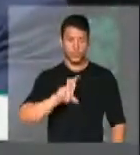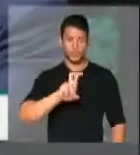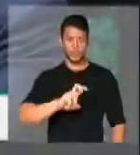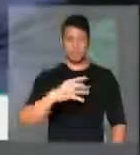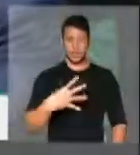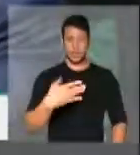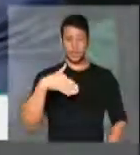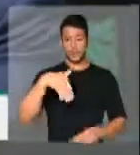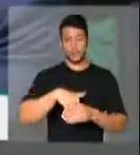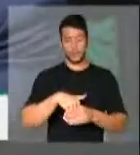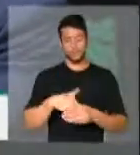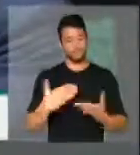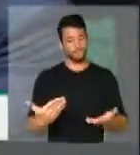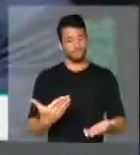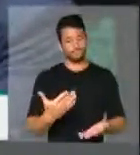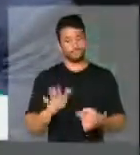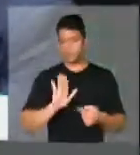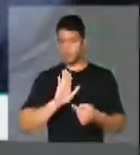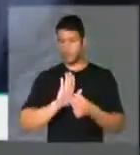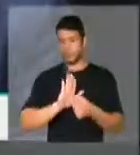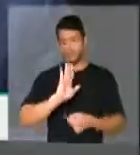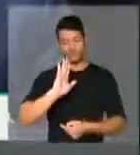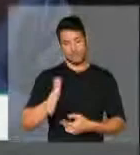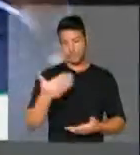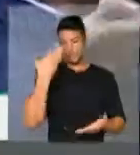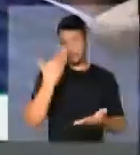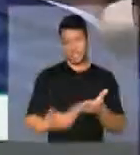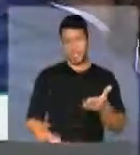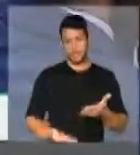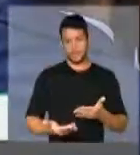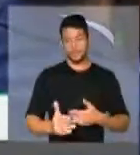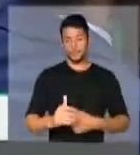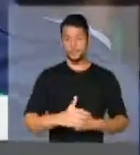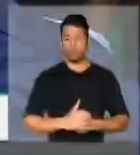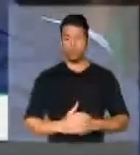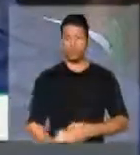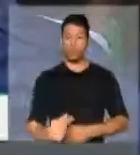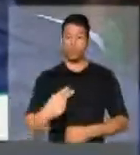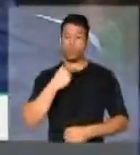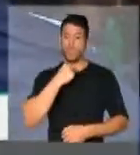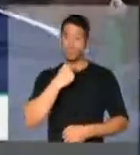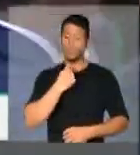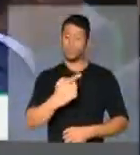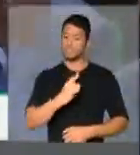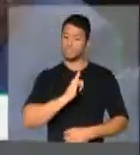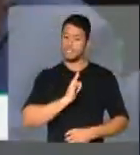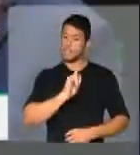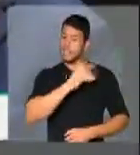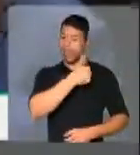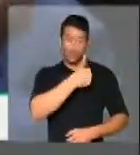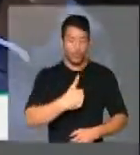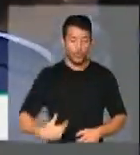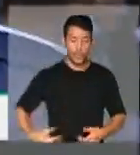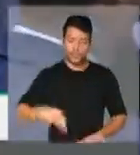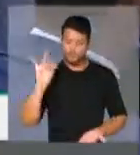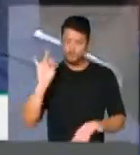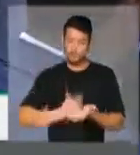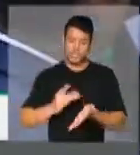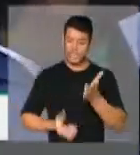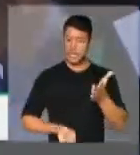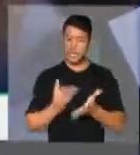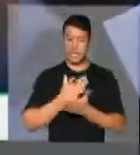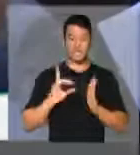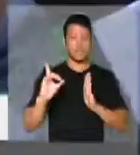votos. É uma derrota do governo mostrando que não se pode governar por decreto. Nós